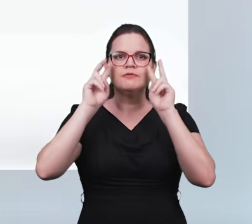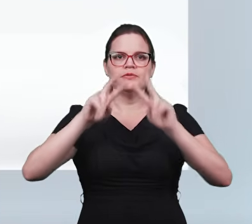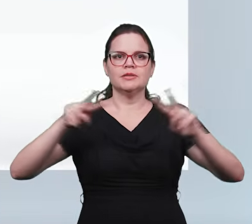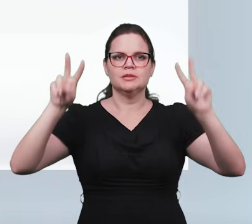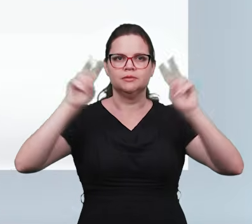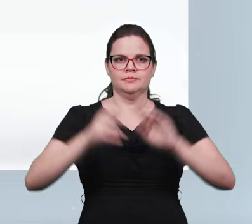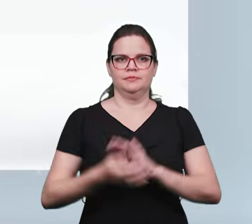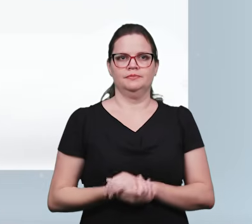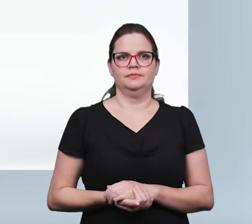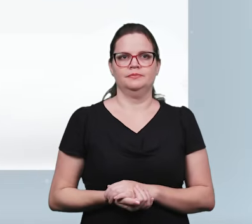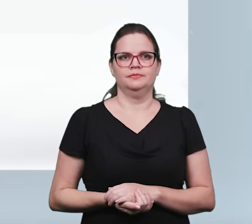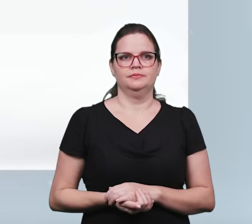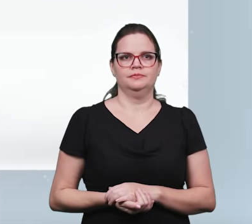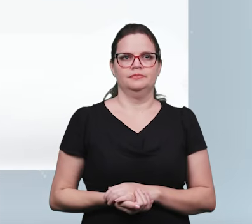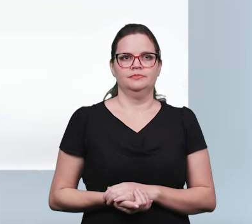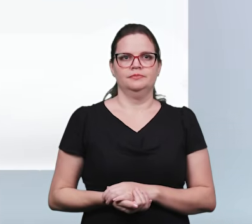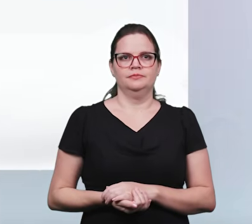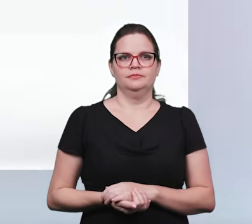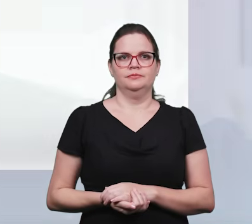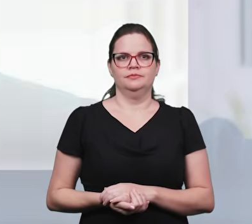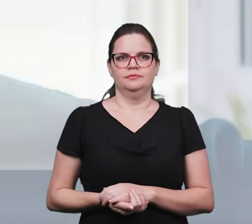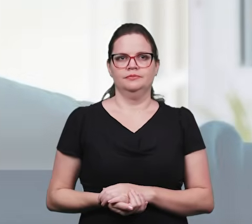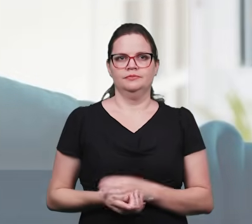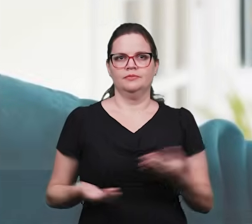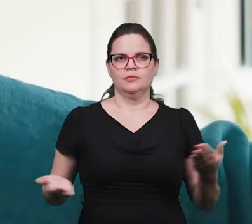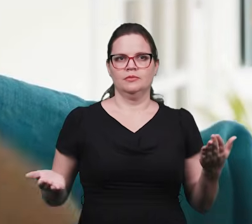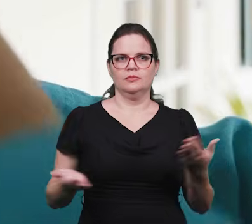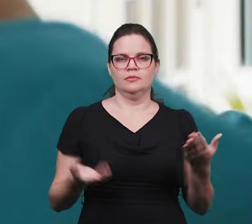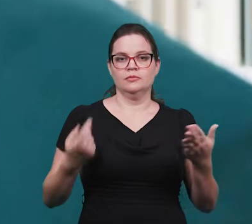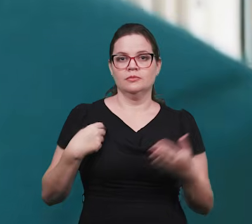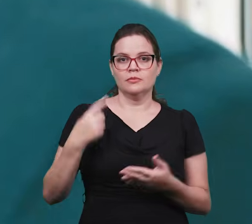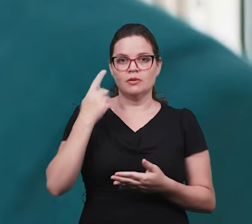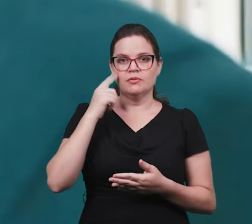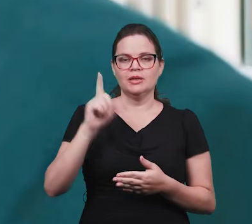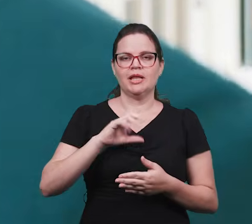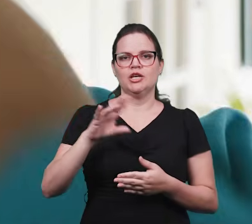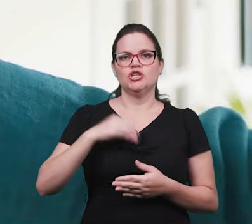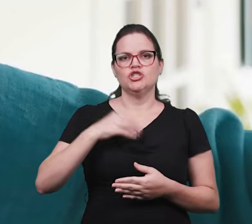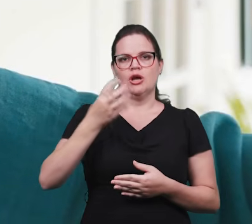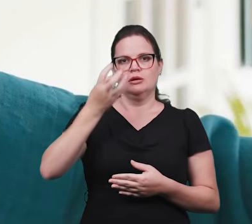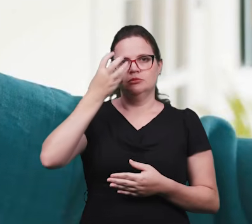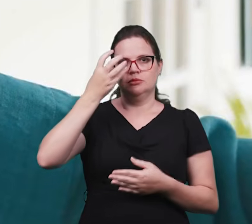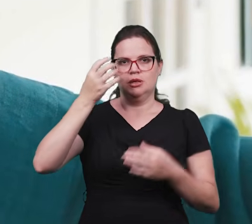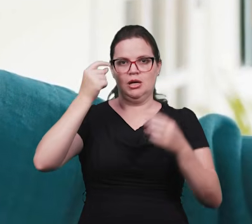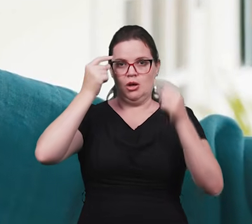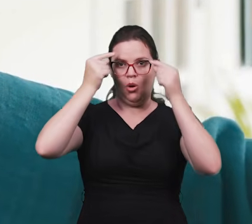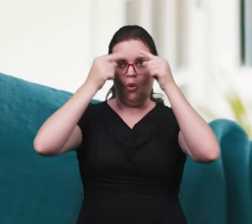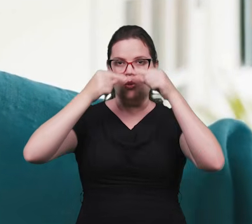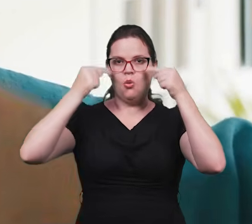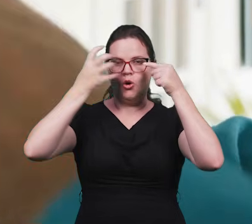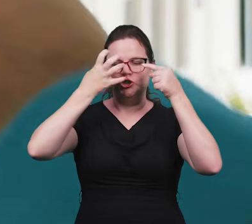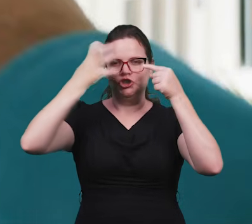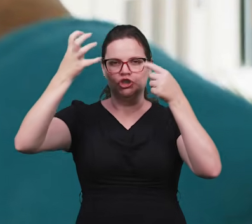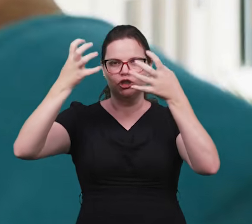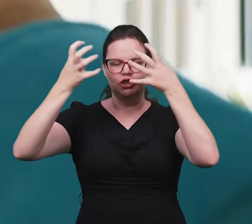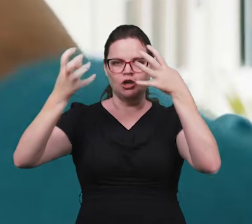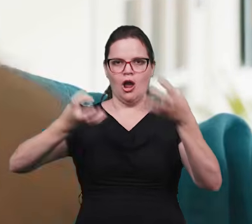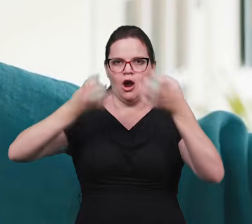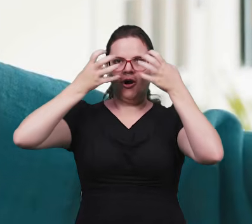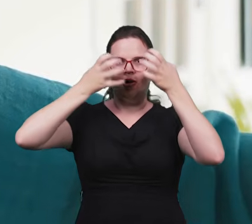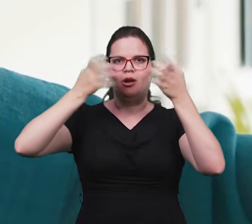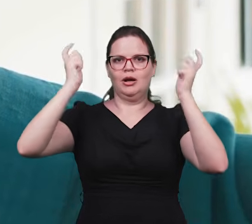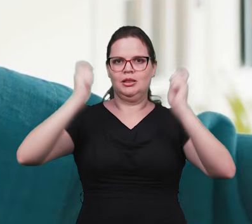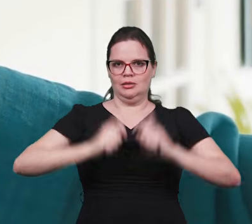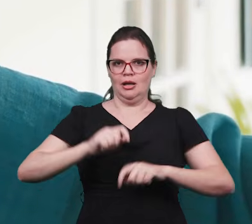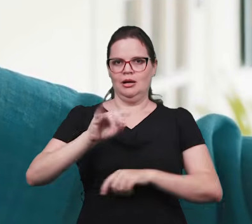Hoje a gente já tem o implante cochlear, que já é uma realidade, mas a gente também tem alguns